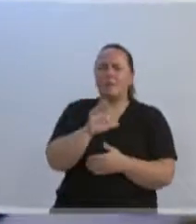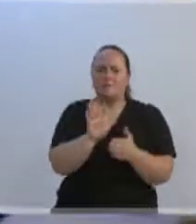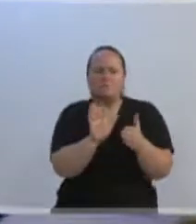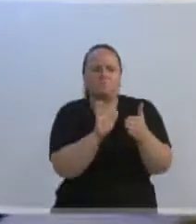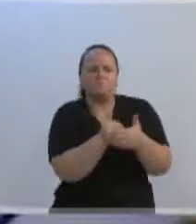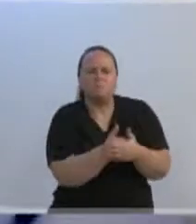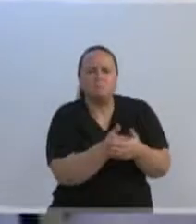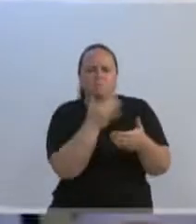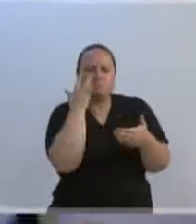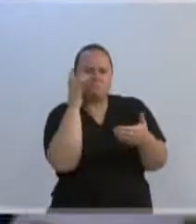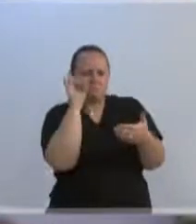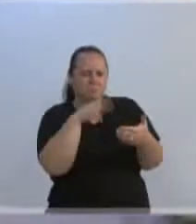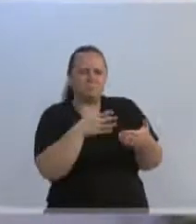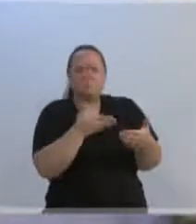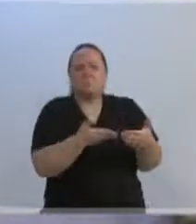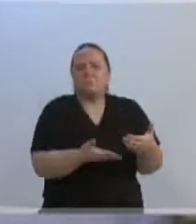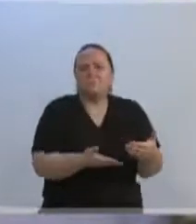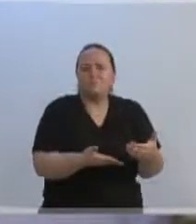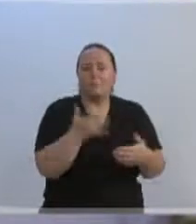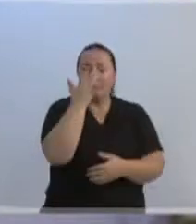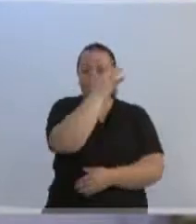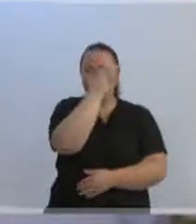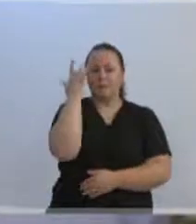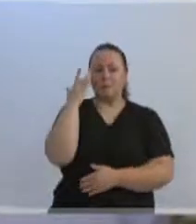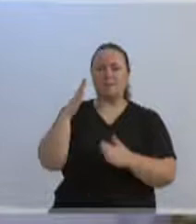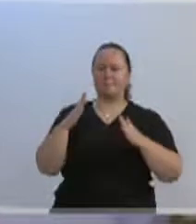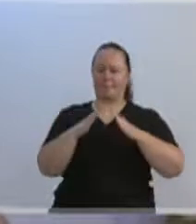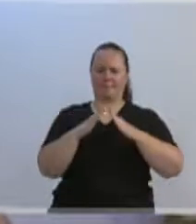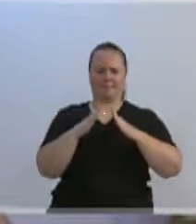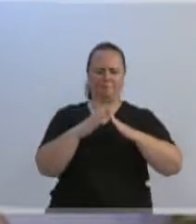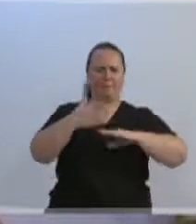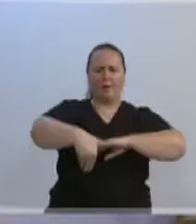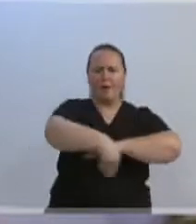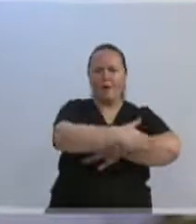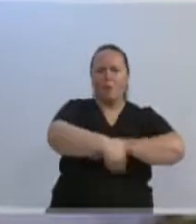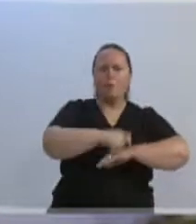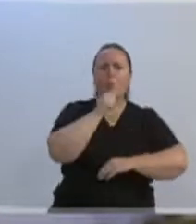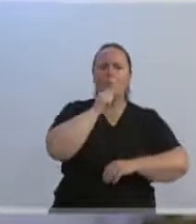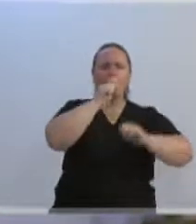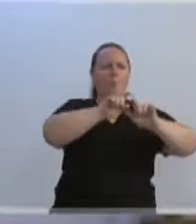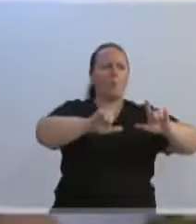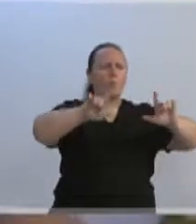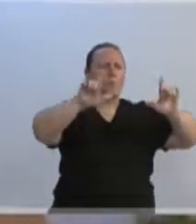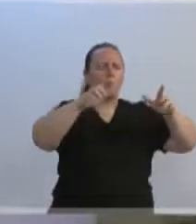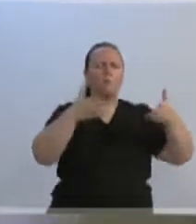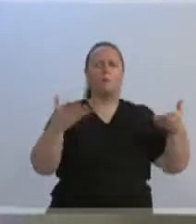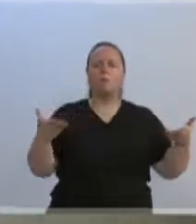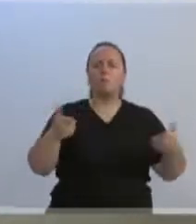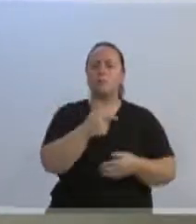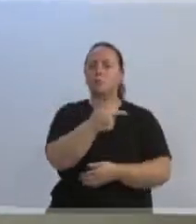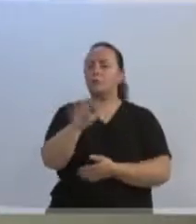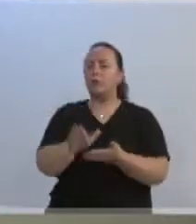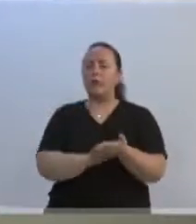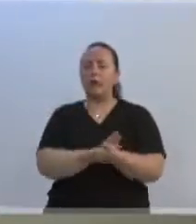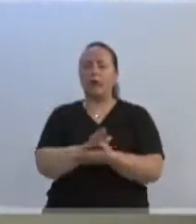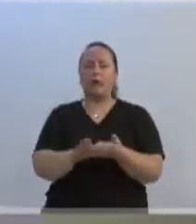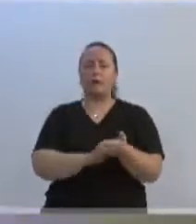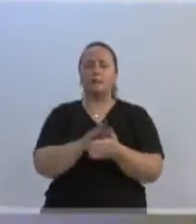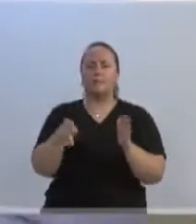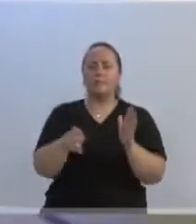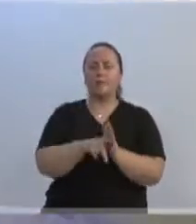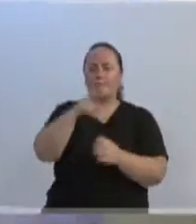esquecida em blumenau de pessoas que moram em ruas sem nome sem serviços públicos eu estou falando de ruas como